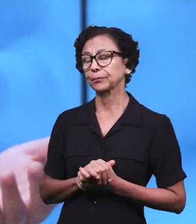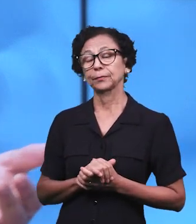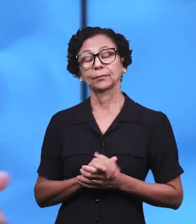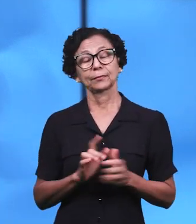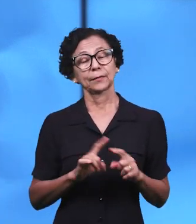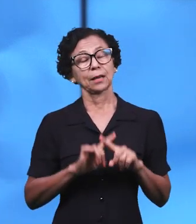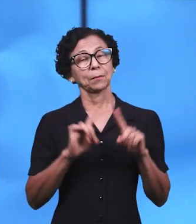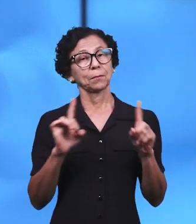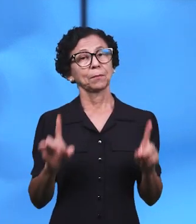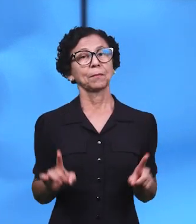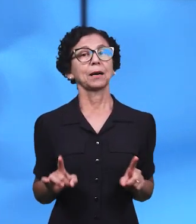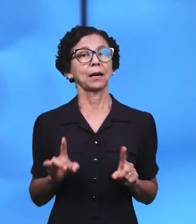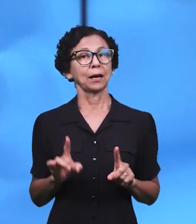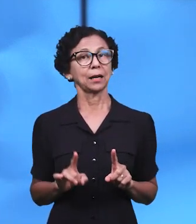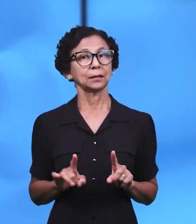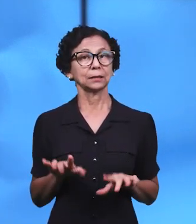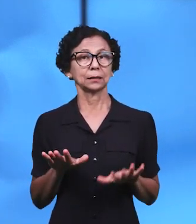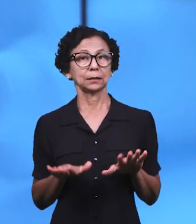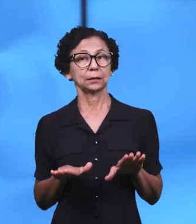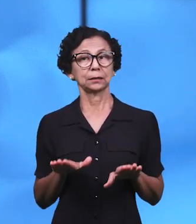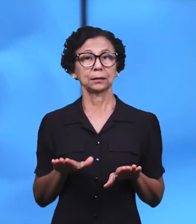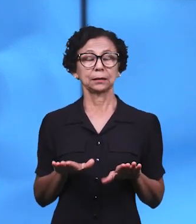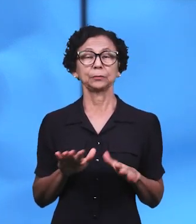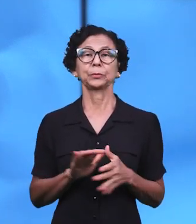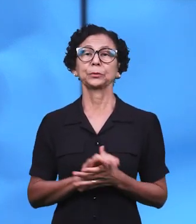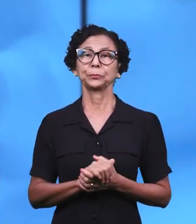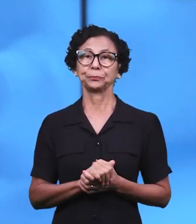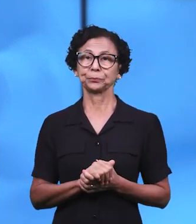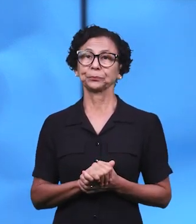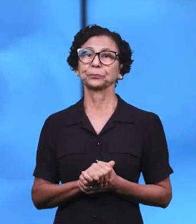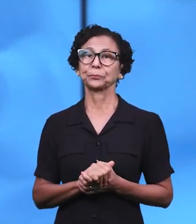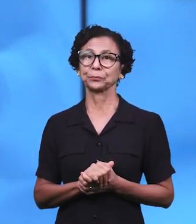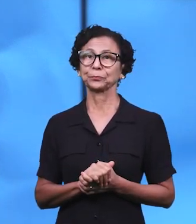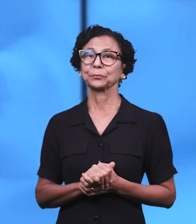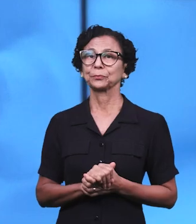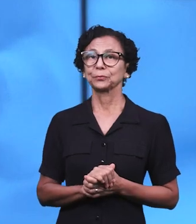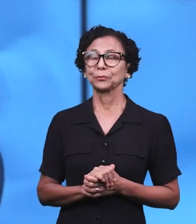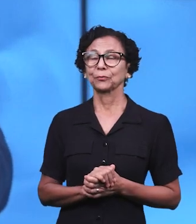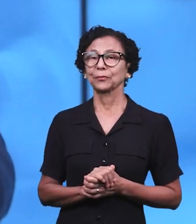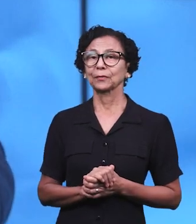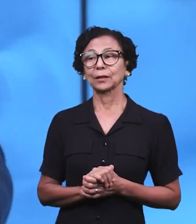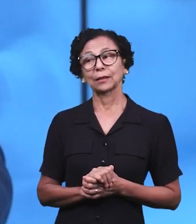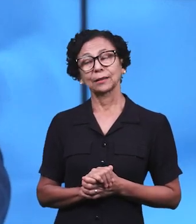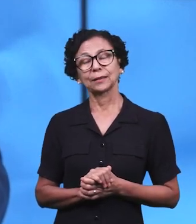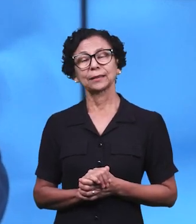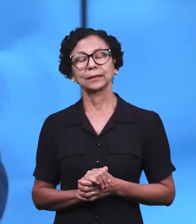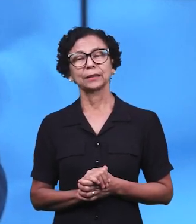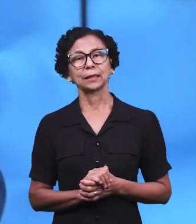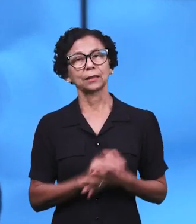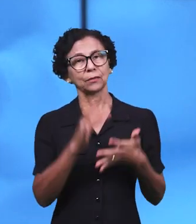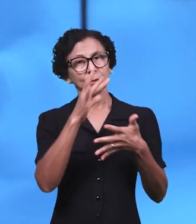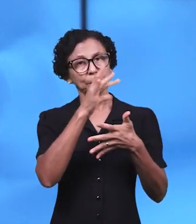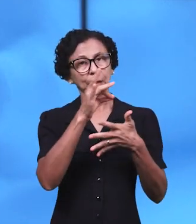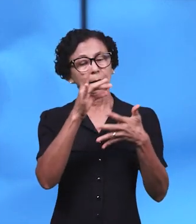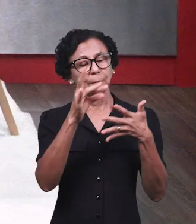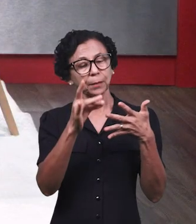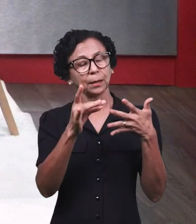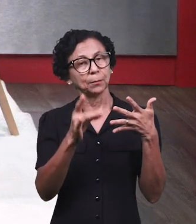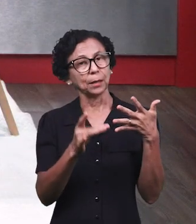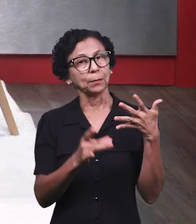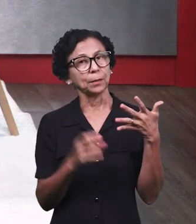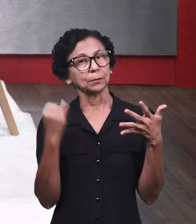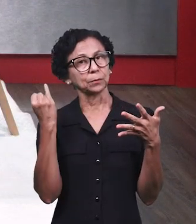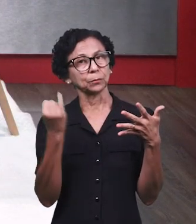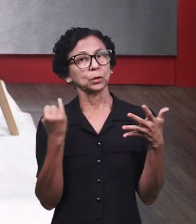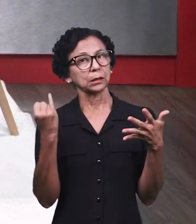falou, pessoal, é preciso ter aí esse equilíbrio e esse passo a passo, se eu posso assim dizer, né, doutora? Com certeza, esse passo a